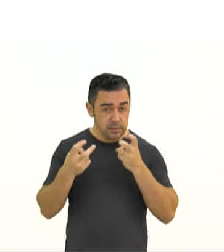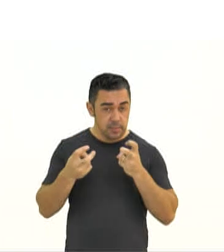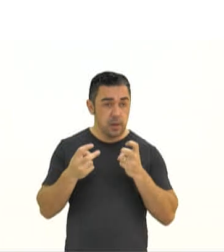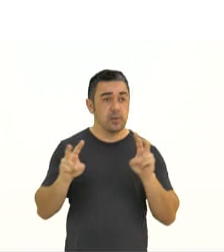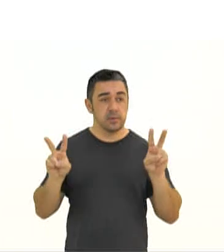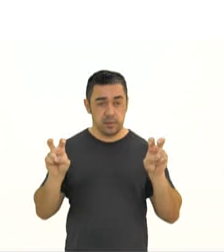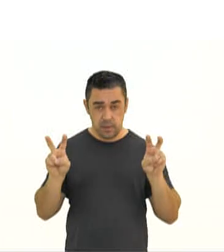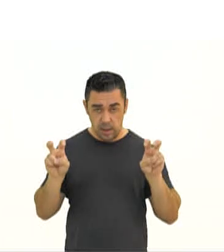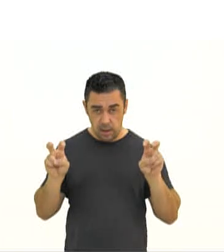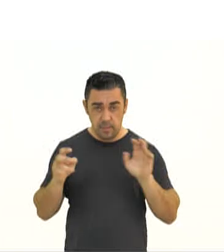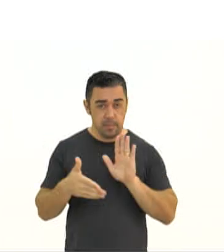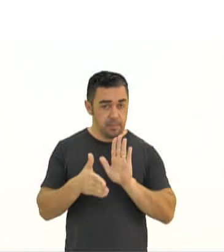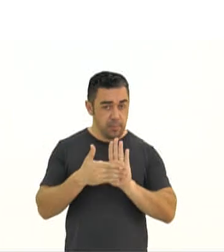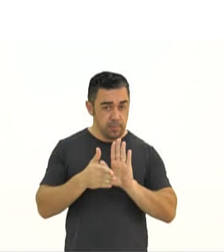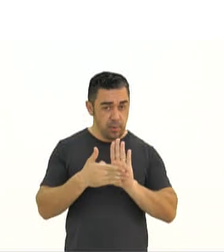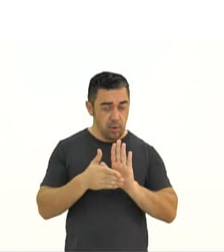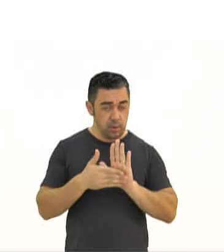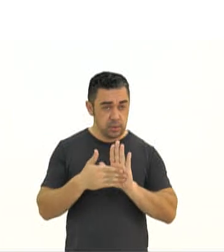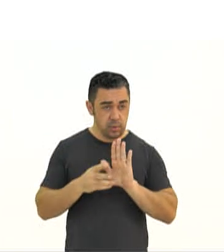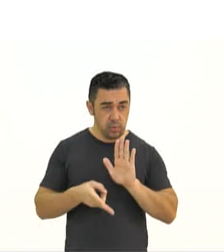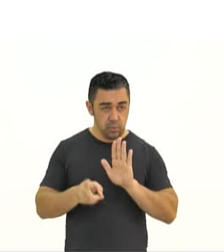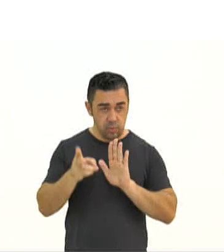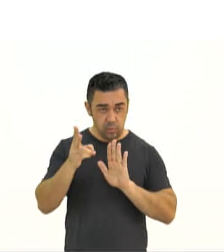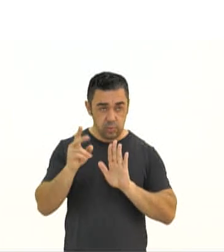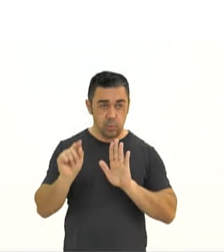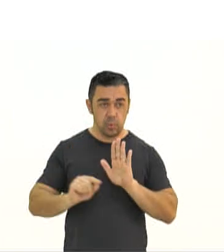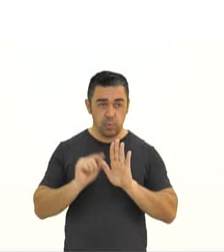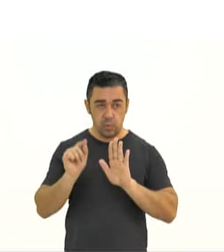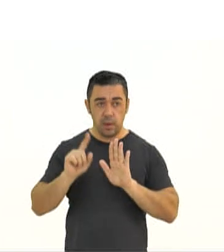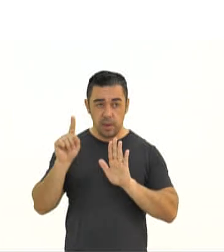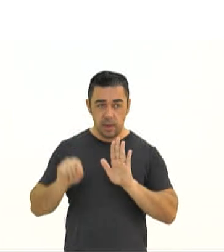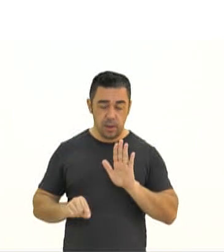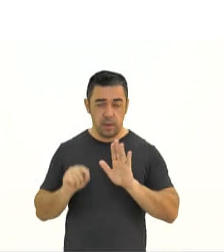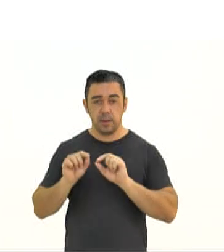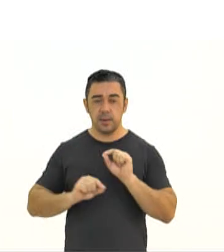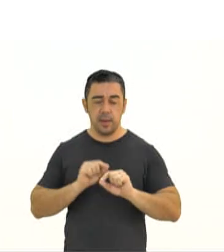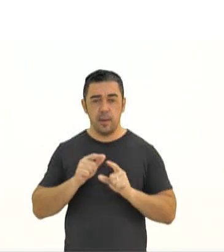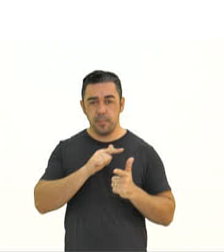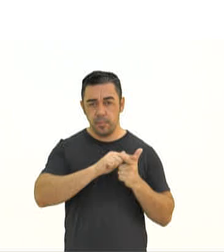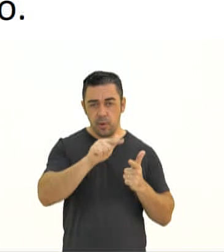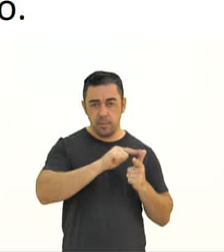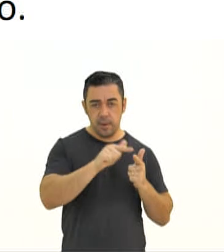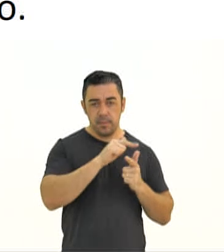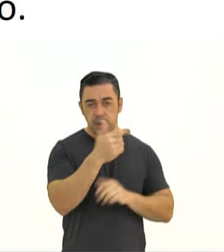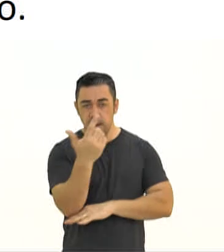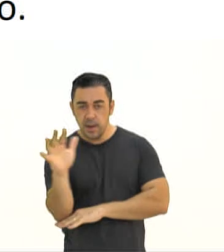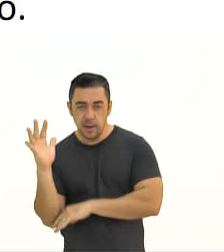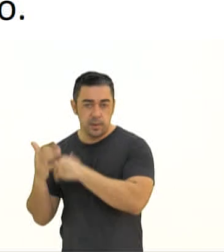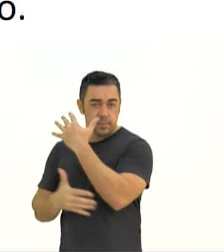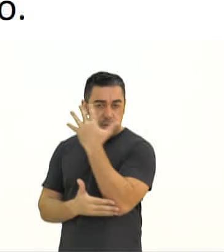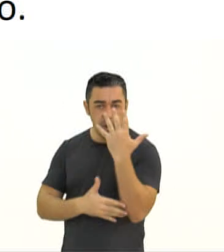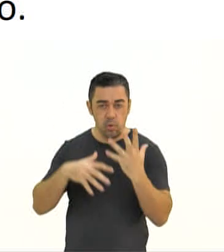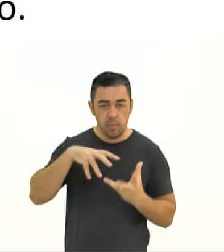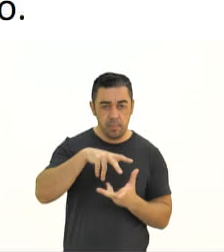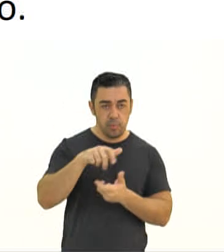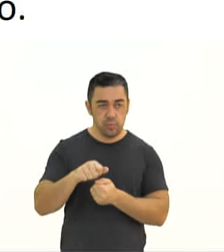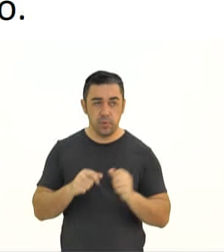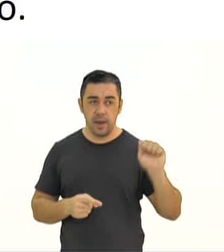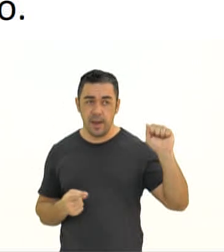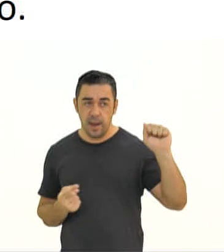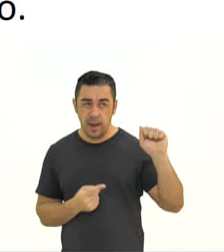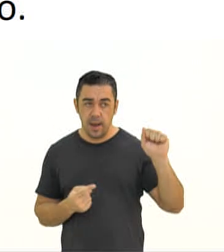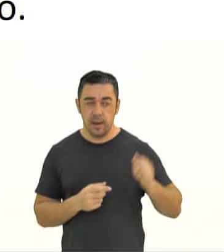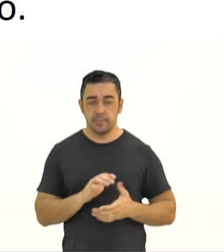temas propostos na continuação têm a ver com a estrutura da crise ambiental e ecológica no mundo. Letra A,